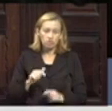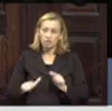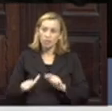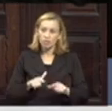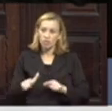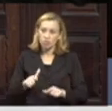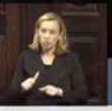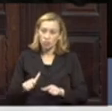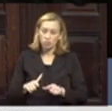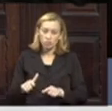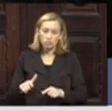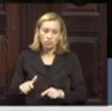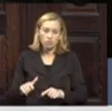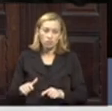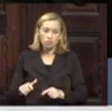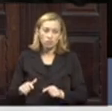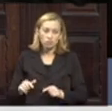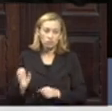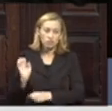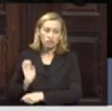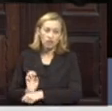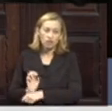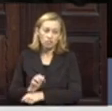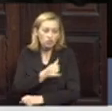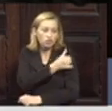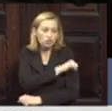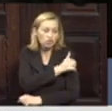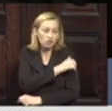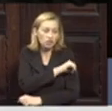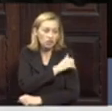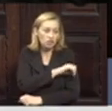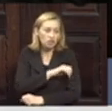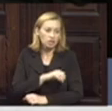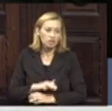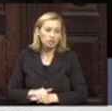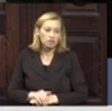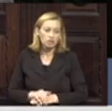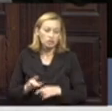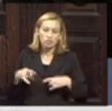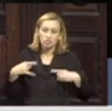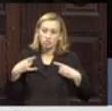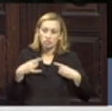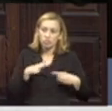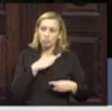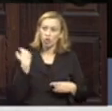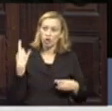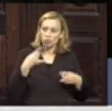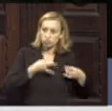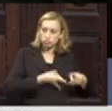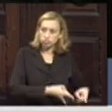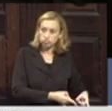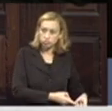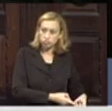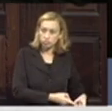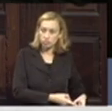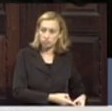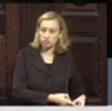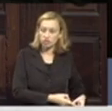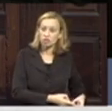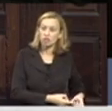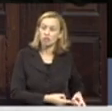Uma palavra, senhor presidente. Comunicar a nota de falecimento do ex-deputado José Carlos